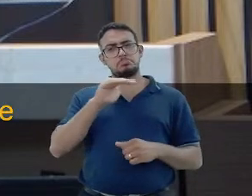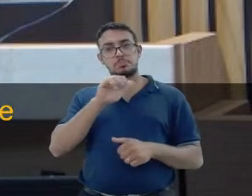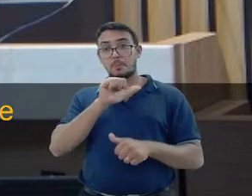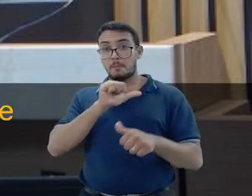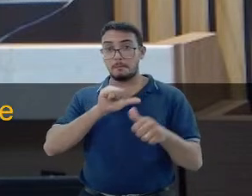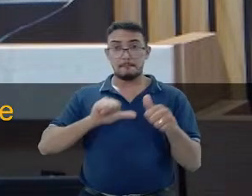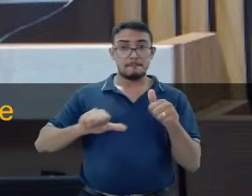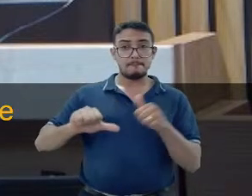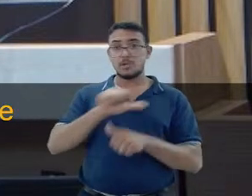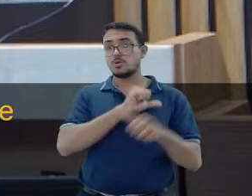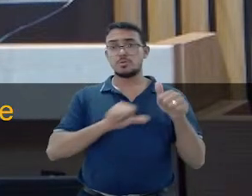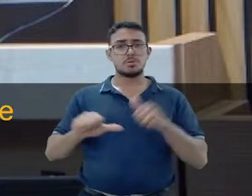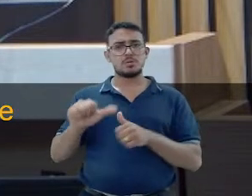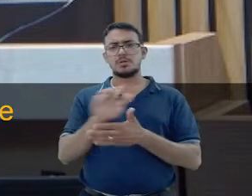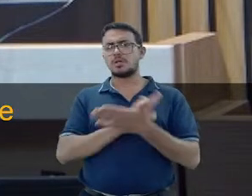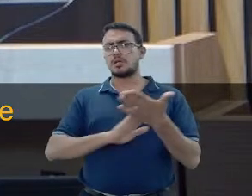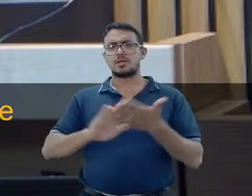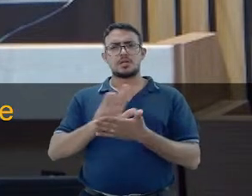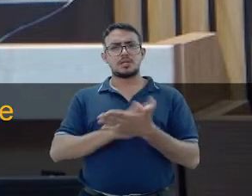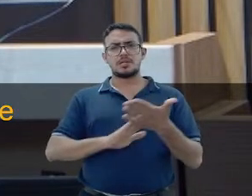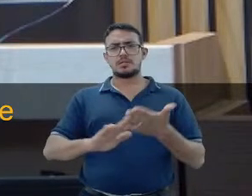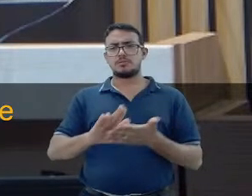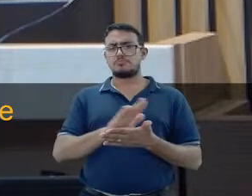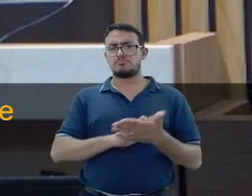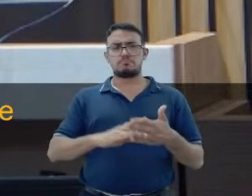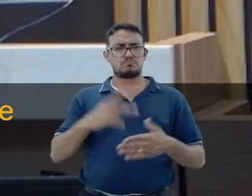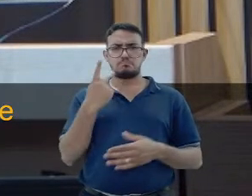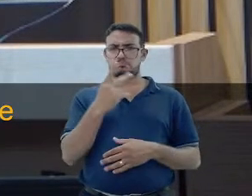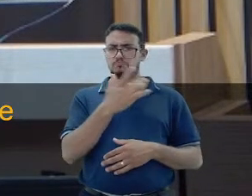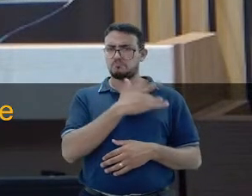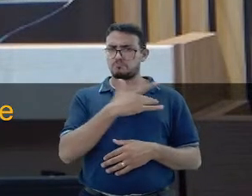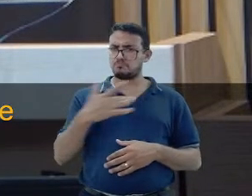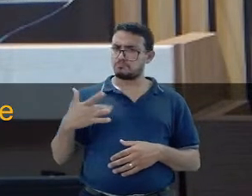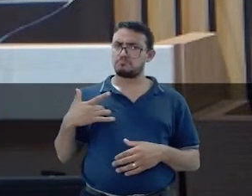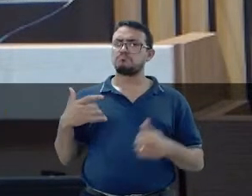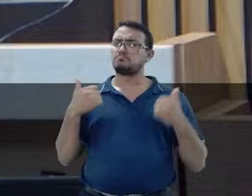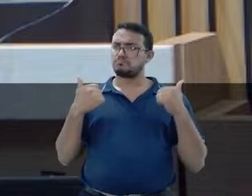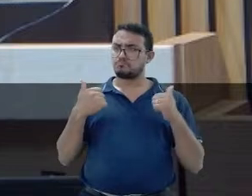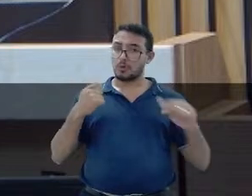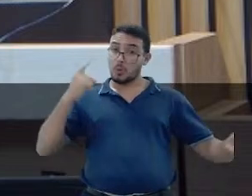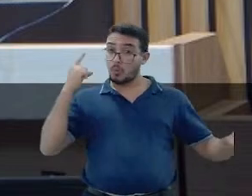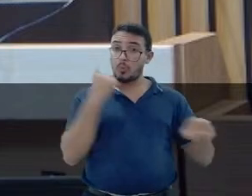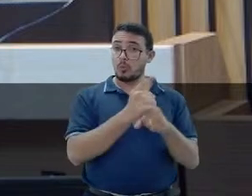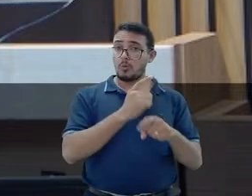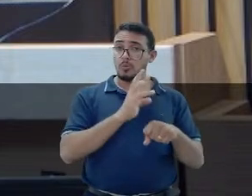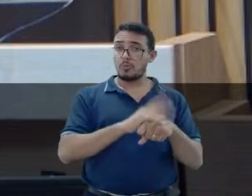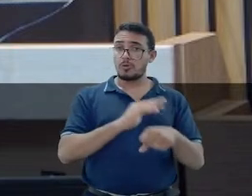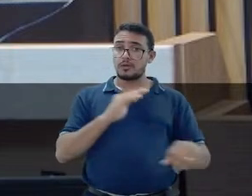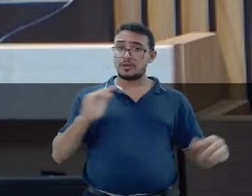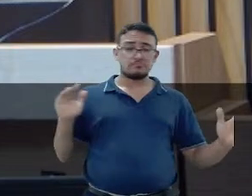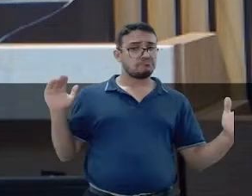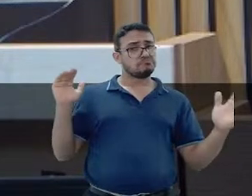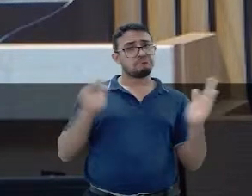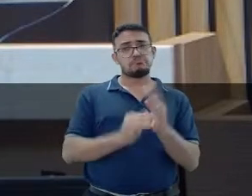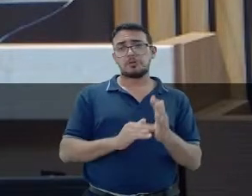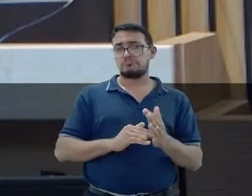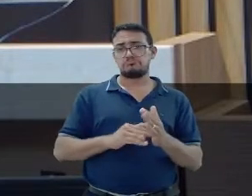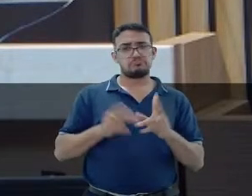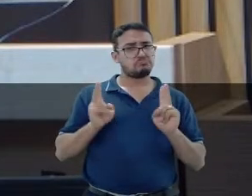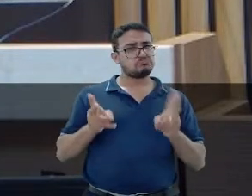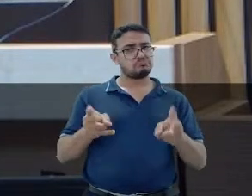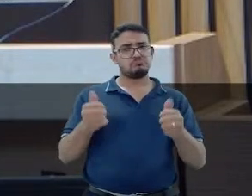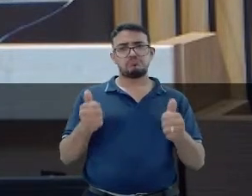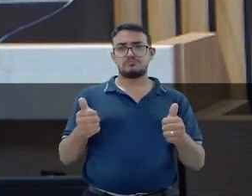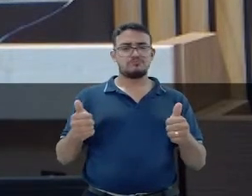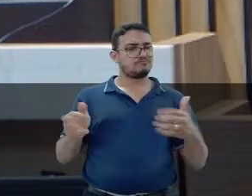alteração do quadro de saúde do autor desde a constatação da doença em 2014. Nessa linha, eu nego o provimento.